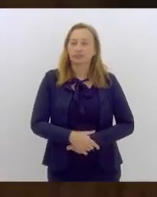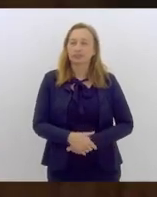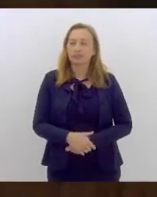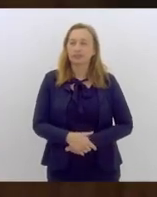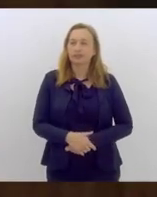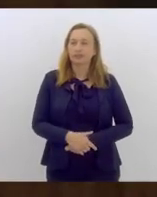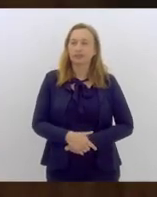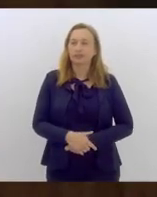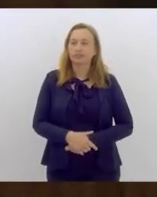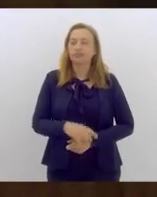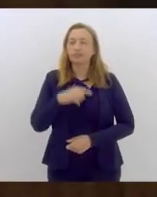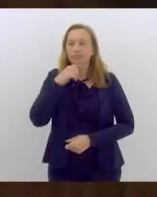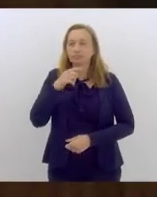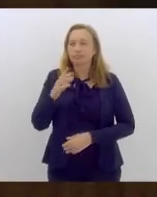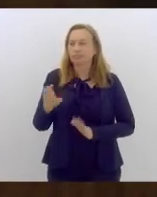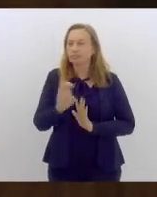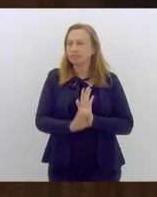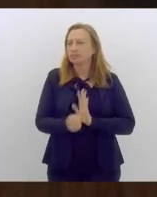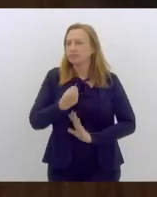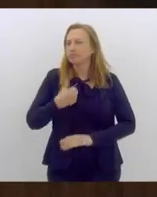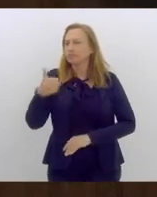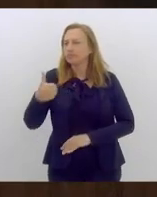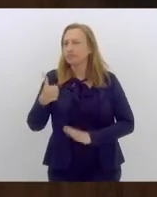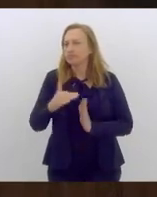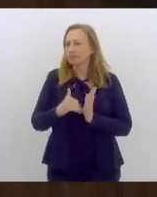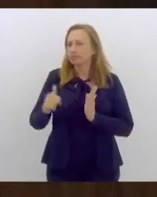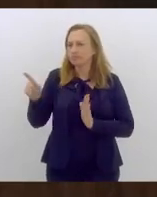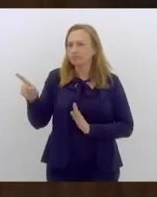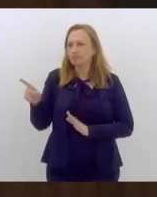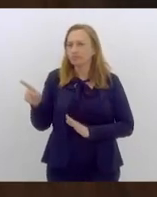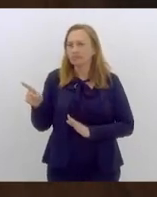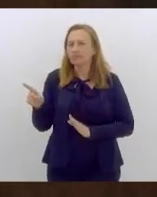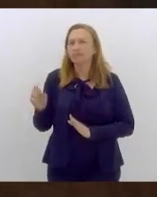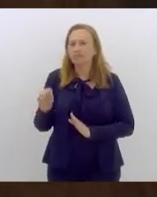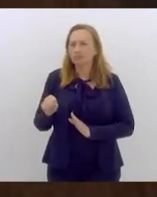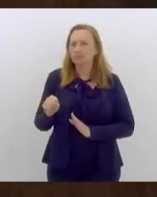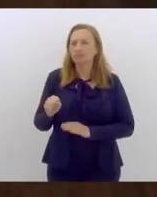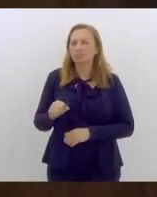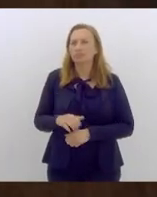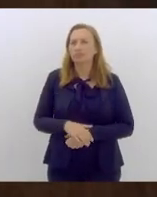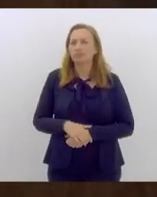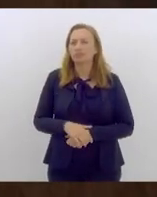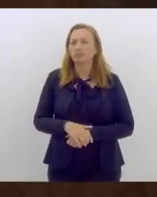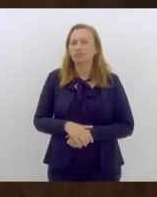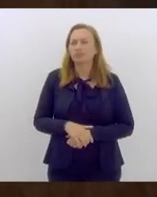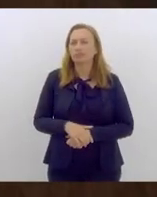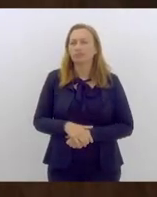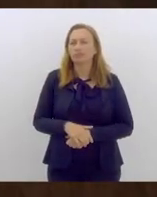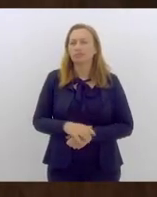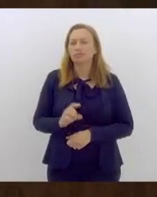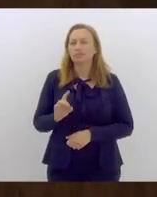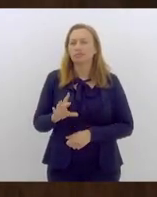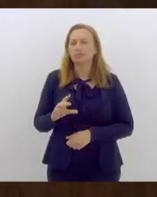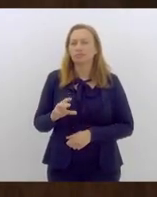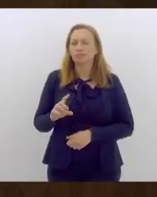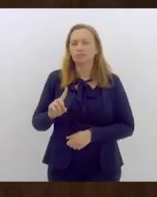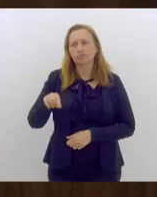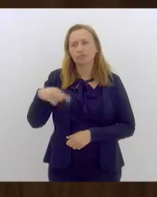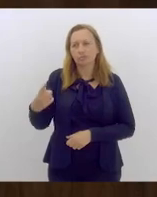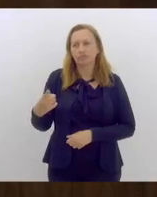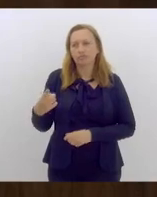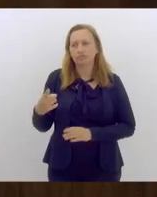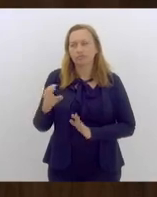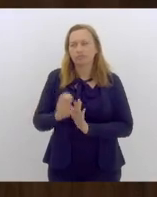Deputada Marta Rocha, só uma dúvida. A emenda número 1, deputado Luiz Paulo, foi retirada? Foi. Foi retirada. Então ficaram apenas as 8 demais emendas, não é